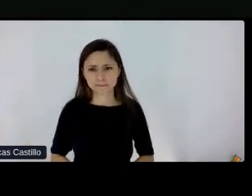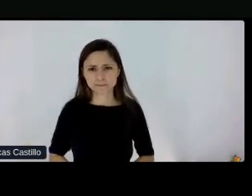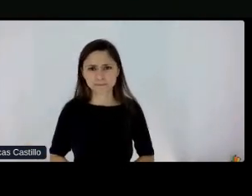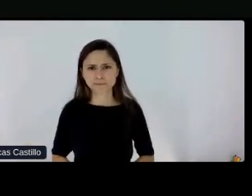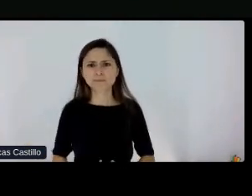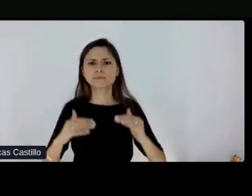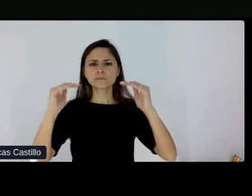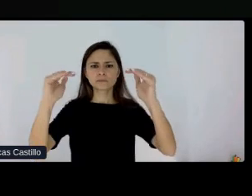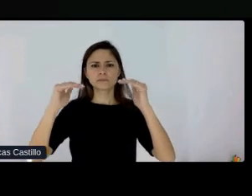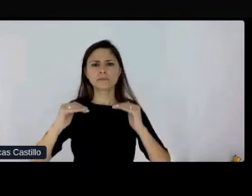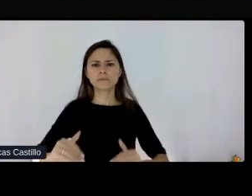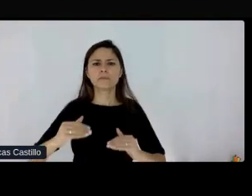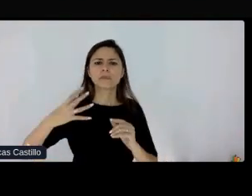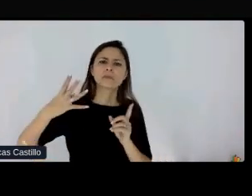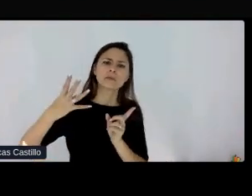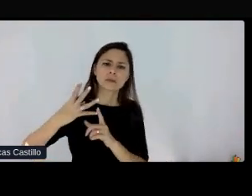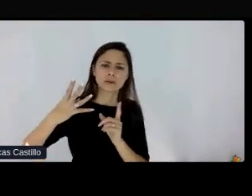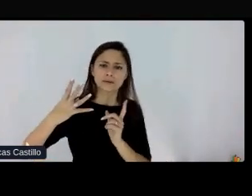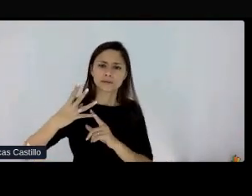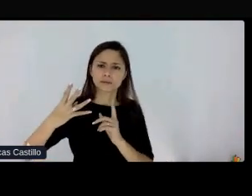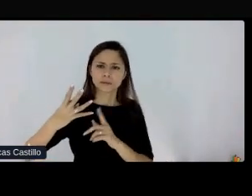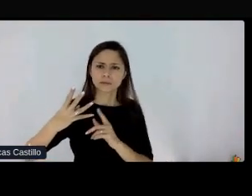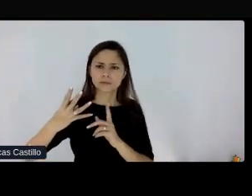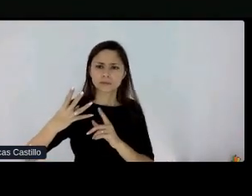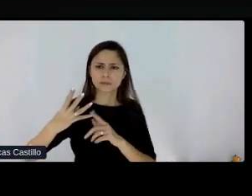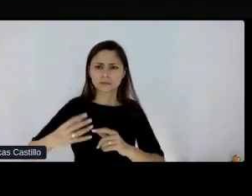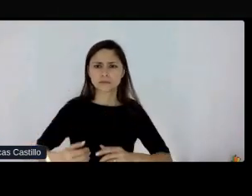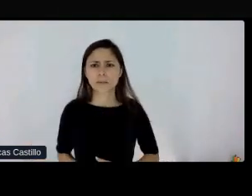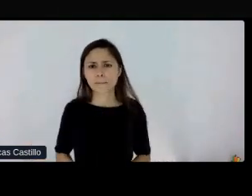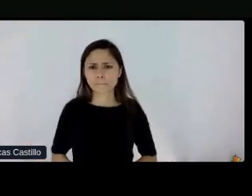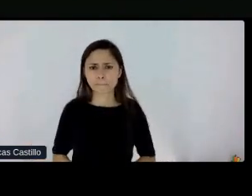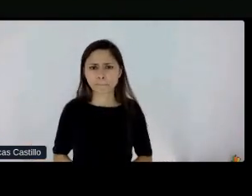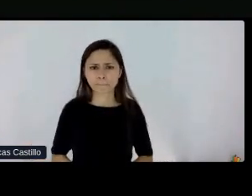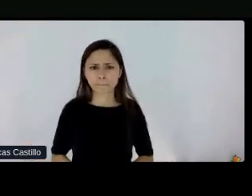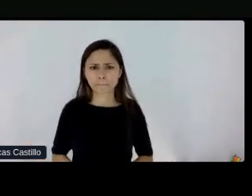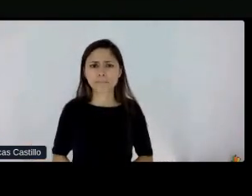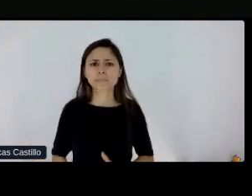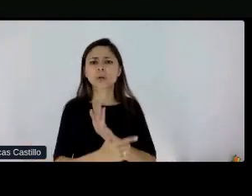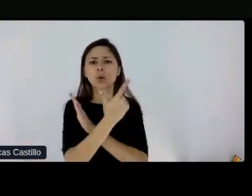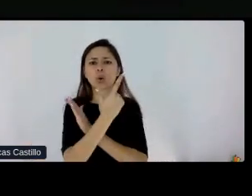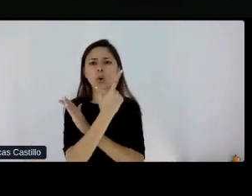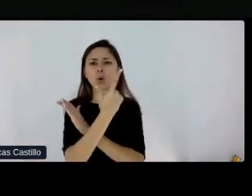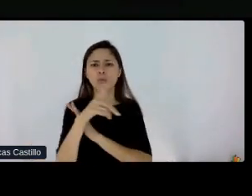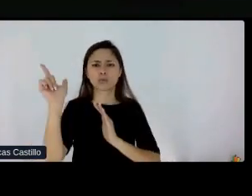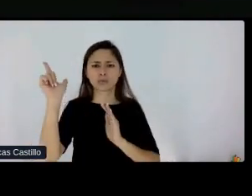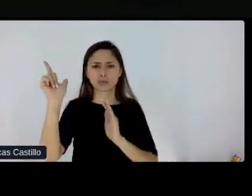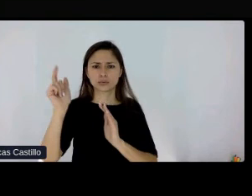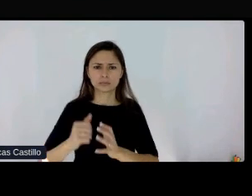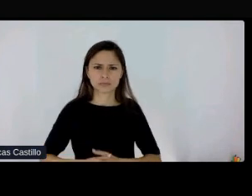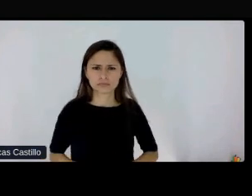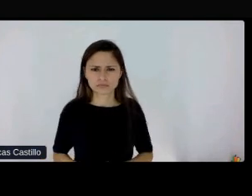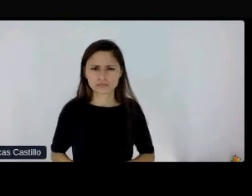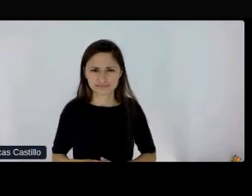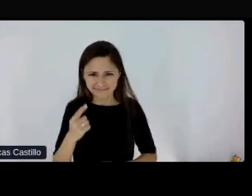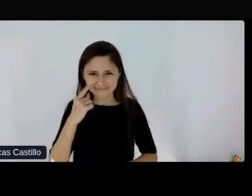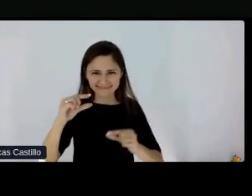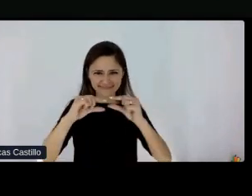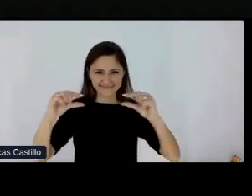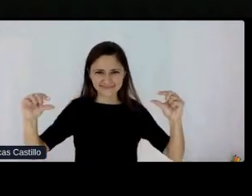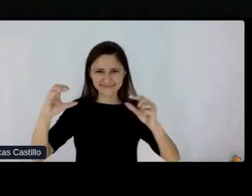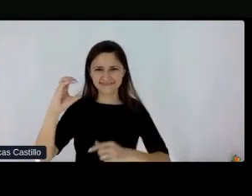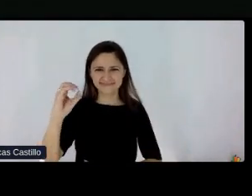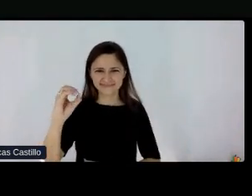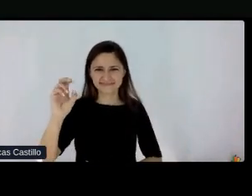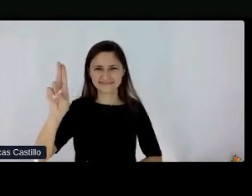Quarta, né, e penúltima opção aqui que eu trouxe para vocês é a opção outro. Né? Então, como a gente está